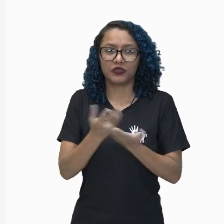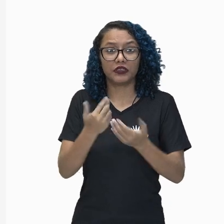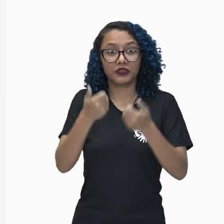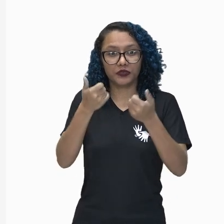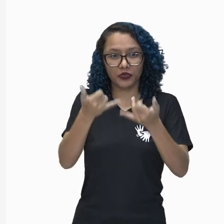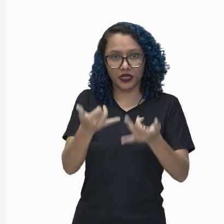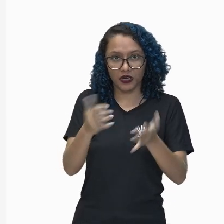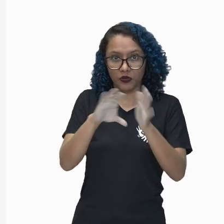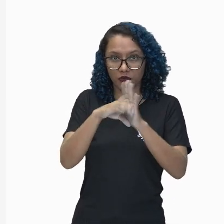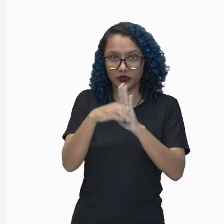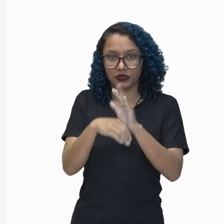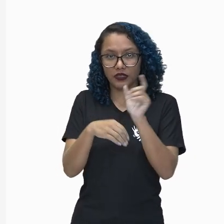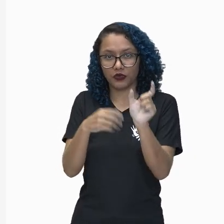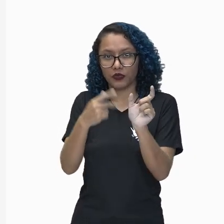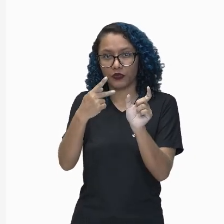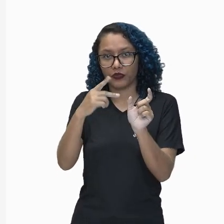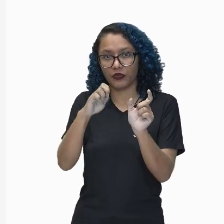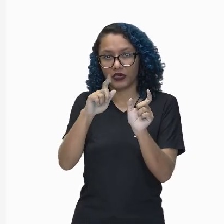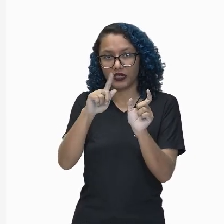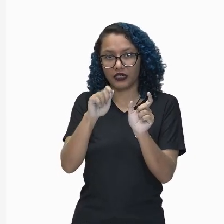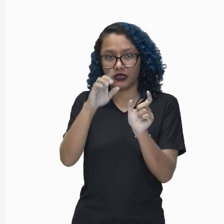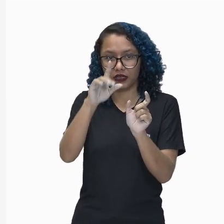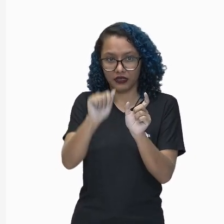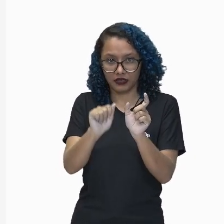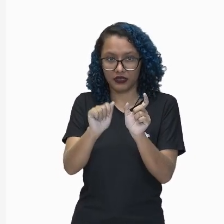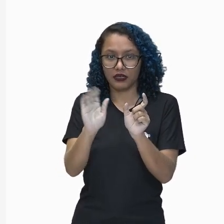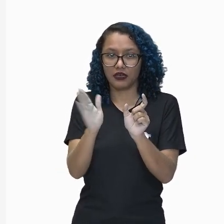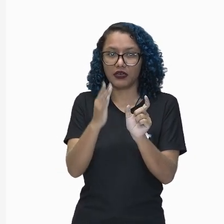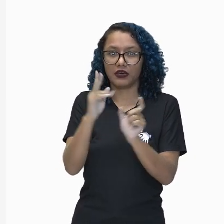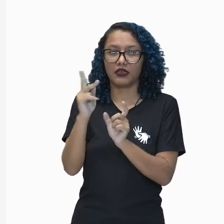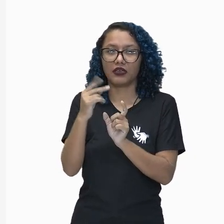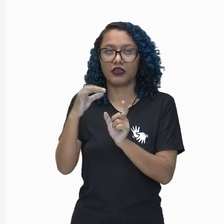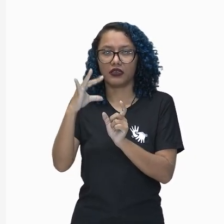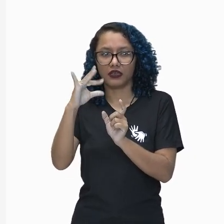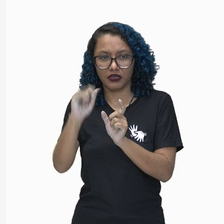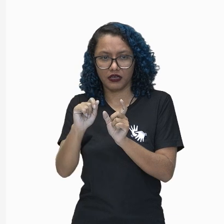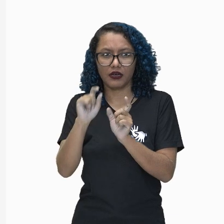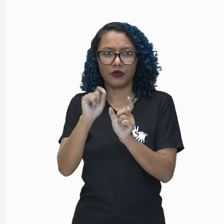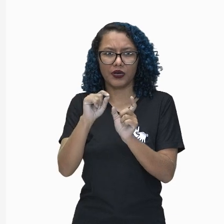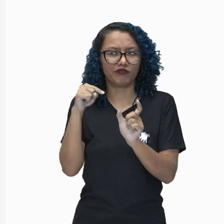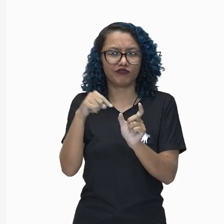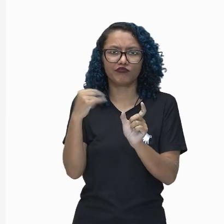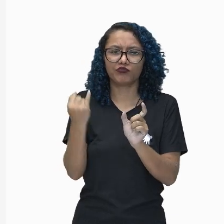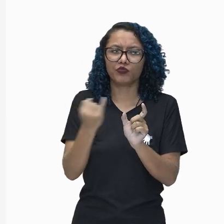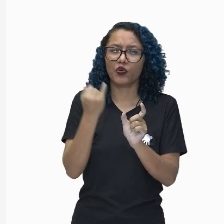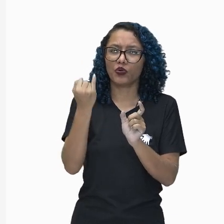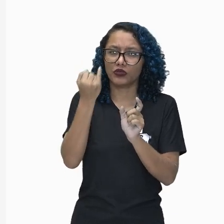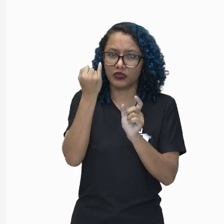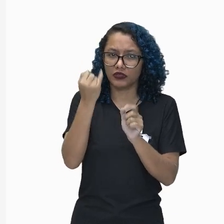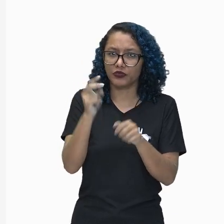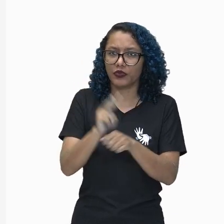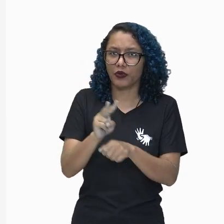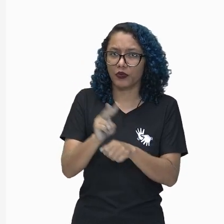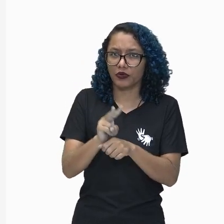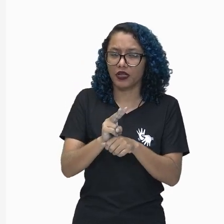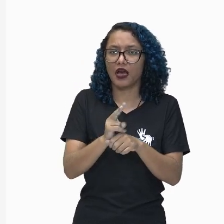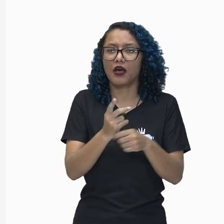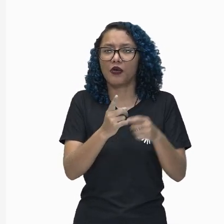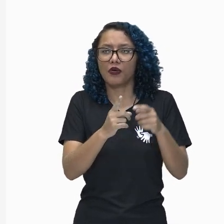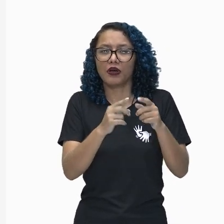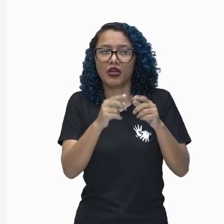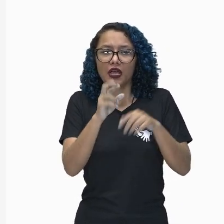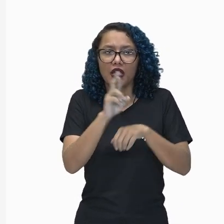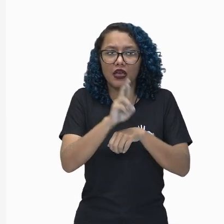hídrica, fundamental para preservar um recurso natural vital. Então, temos aí essa reportagem, é de um